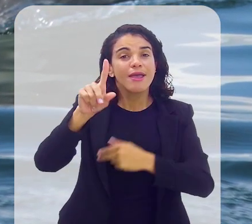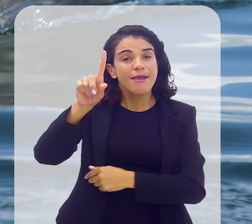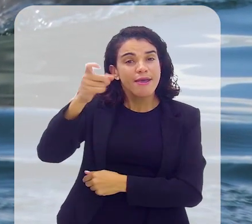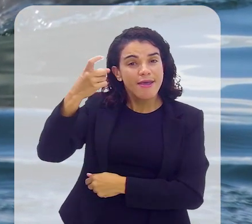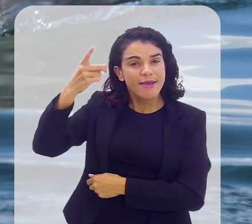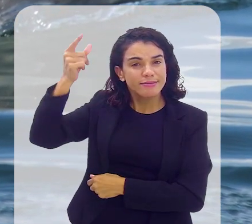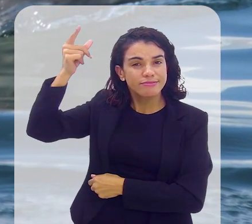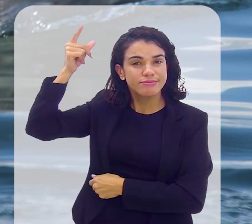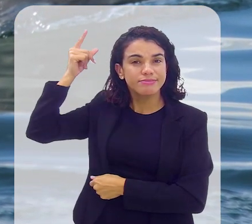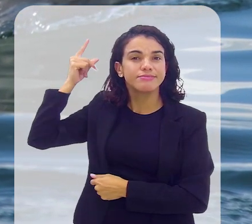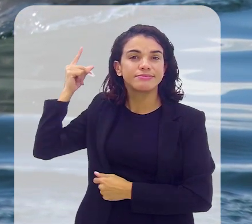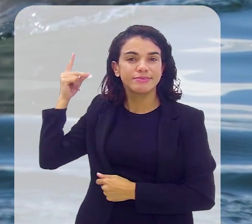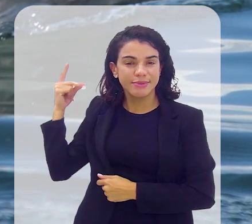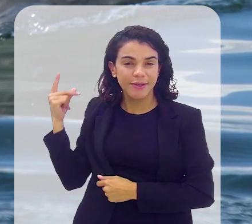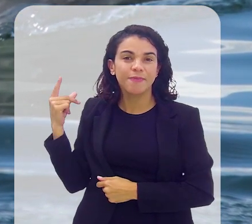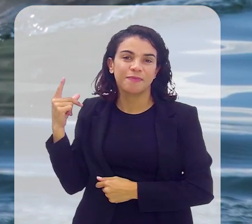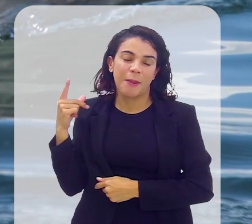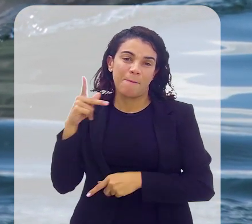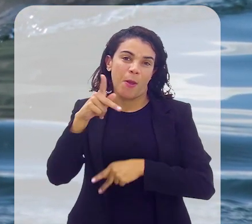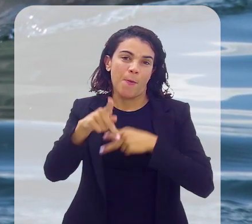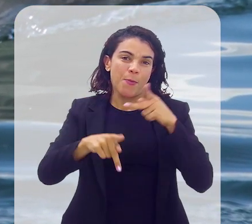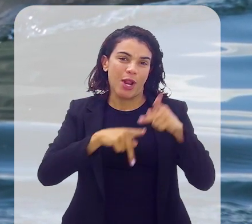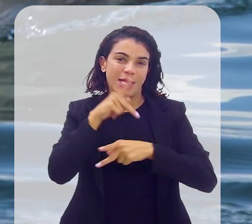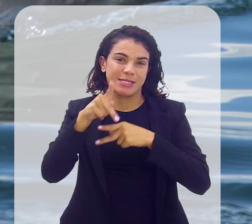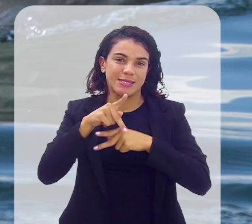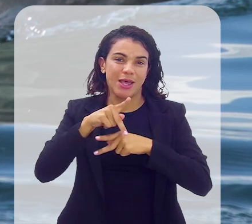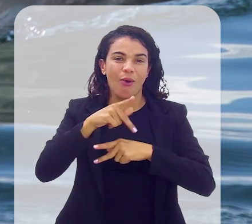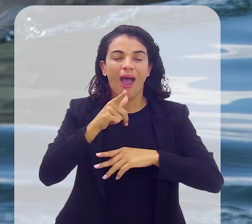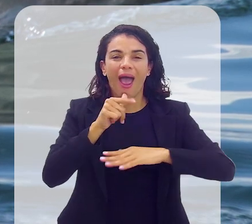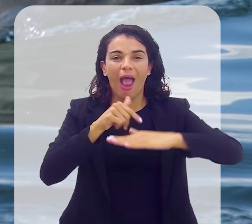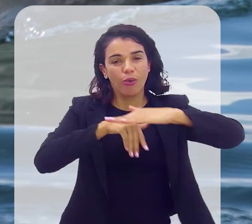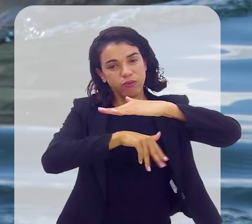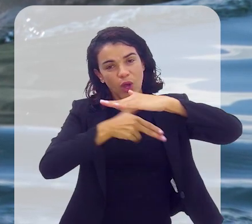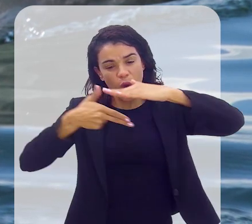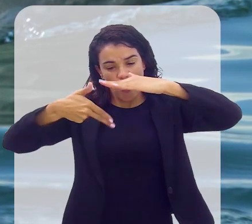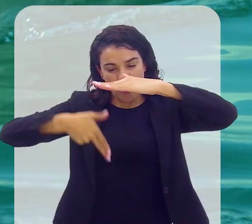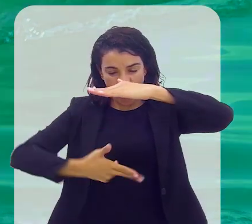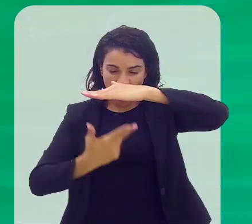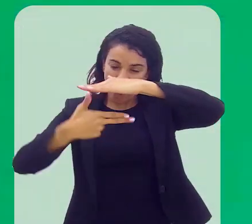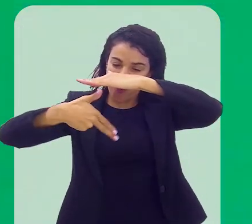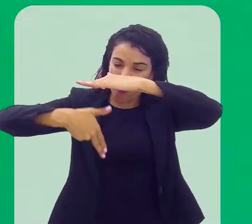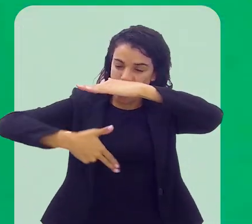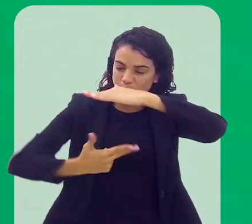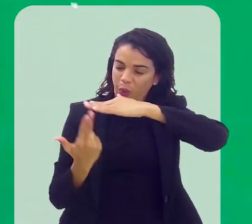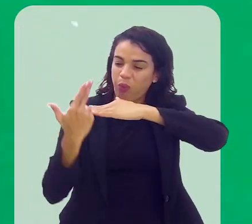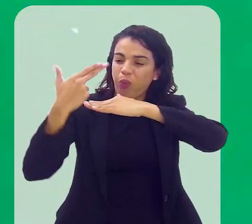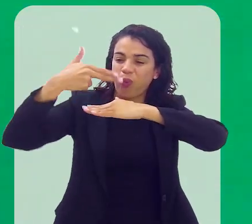já foi uma das maiores aqui do Brasil, né?